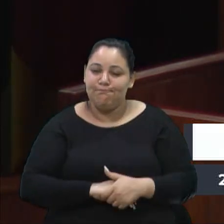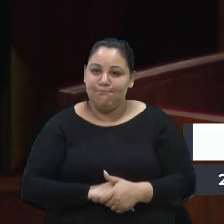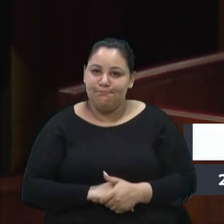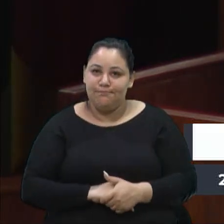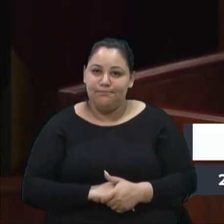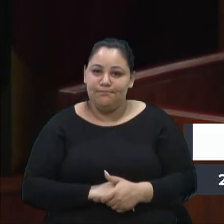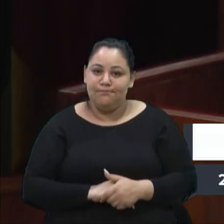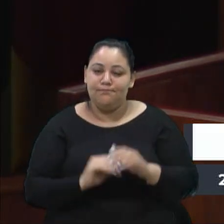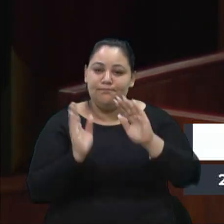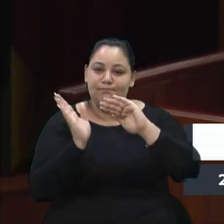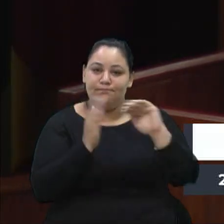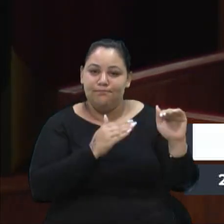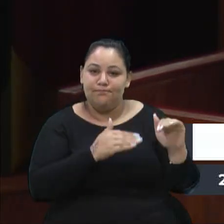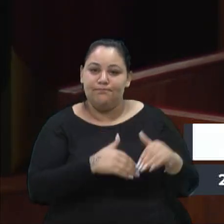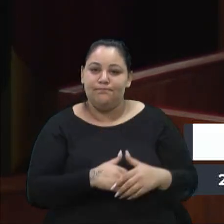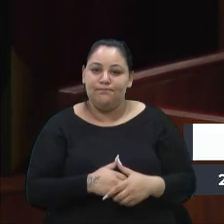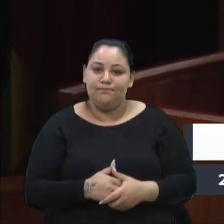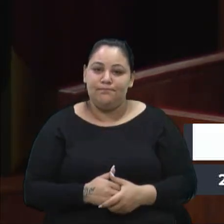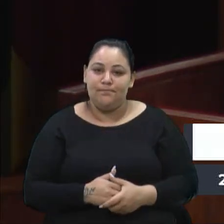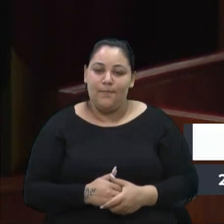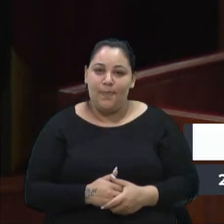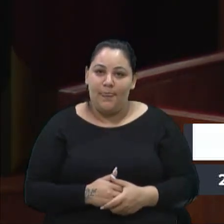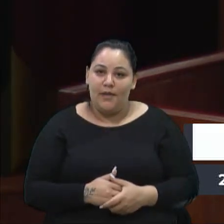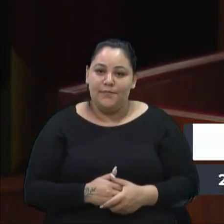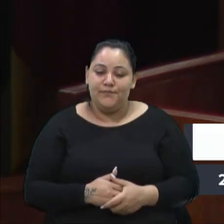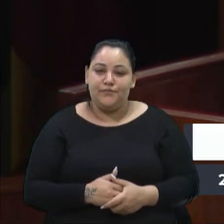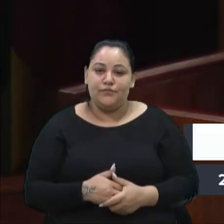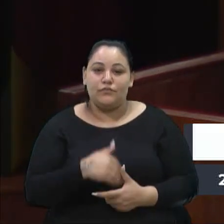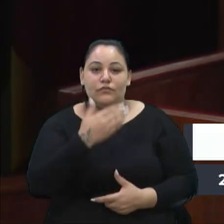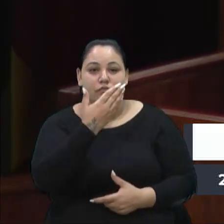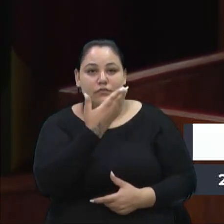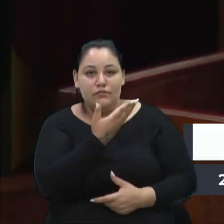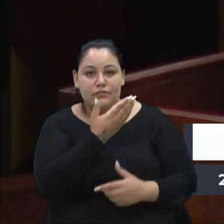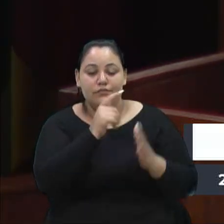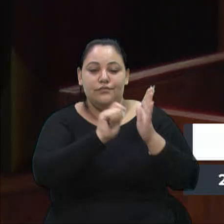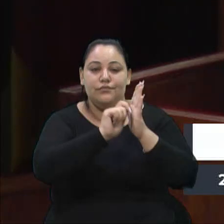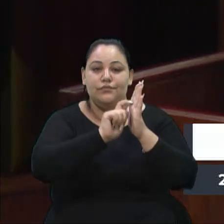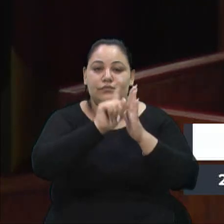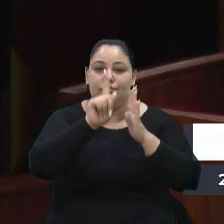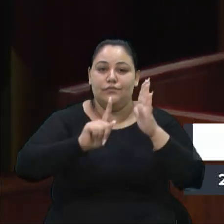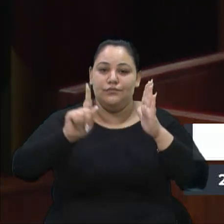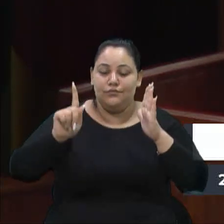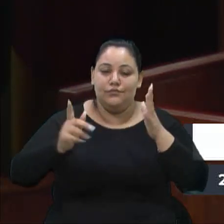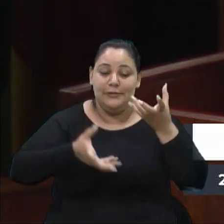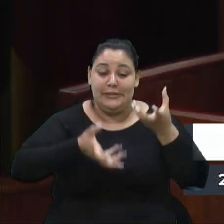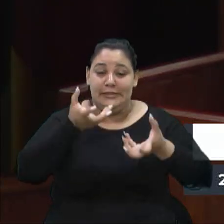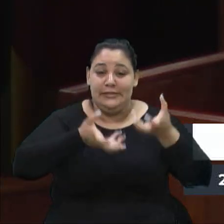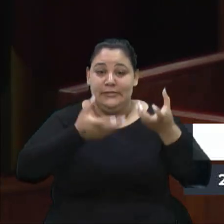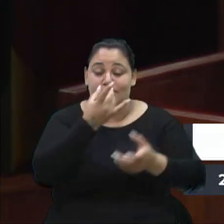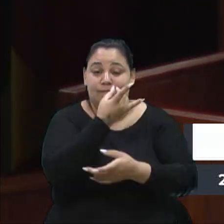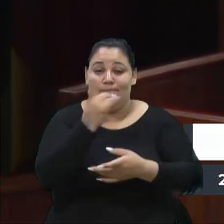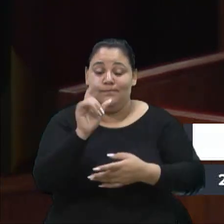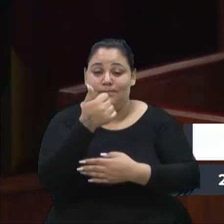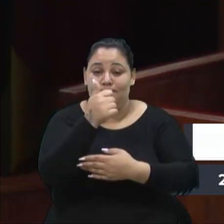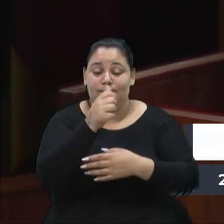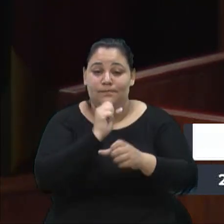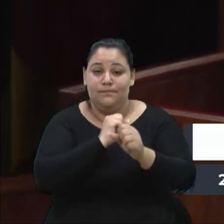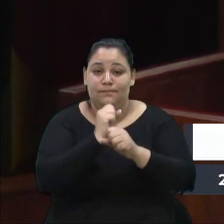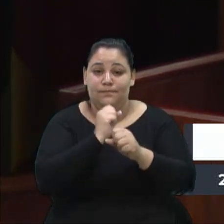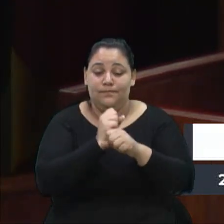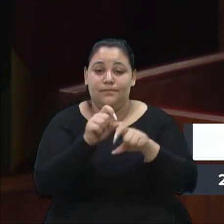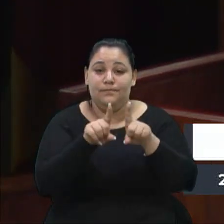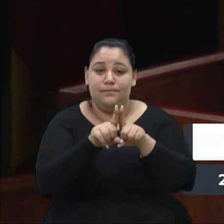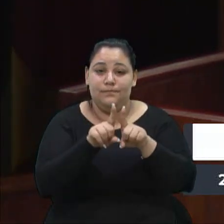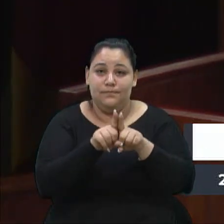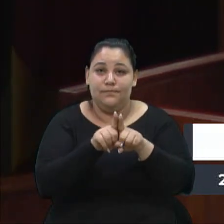Pode passar. Aí isso é um gráfico das queimadas nos últimos 11 anos, que